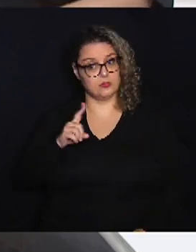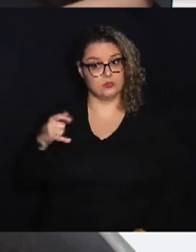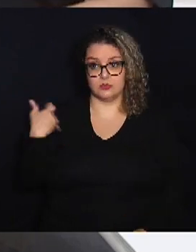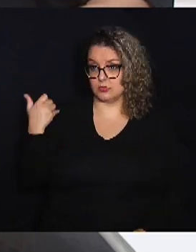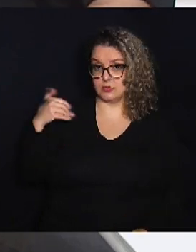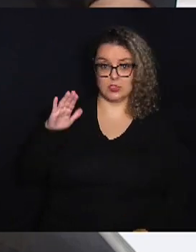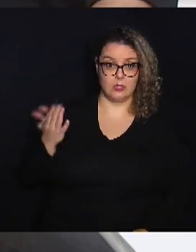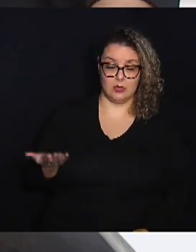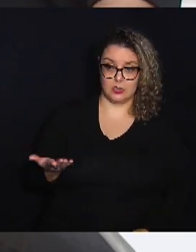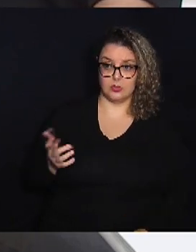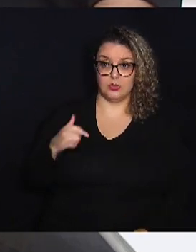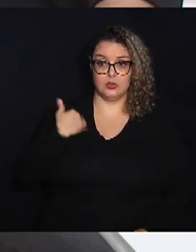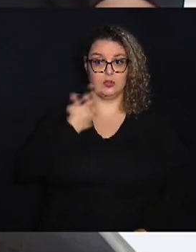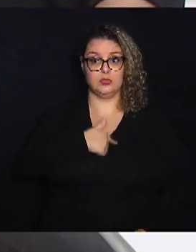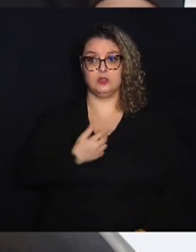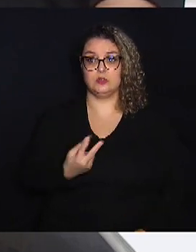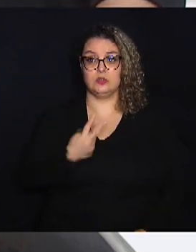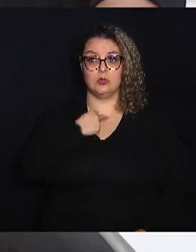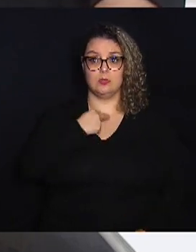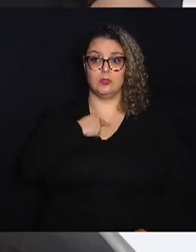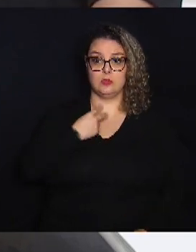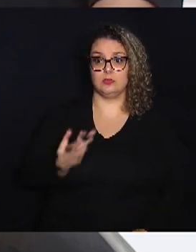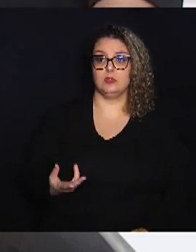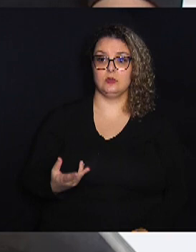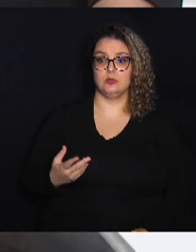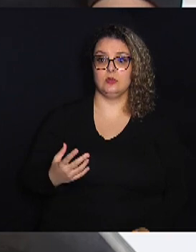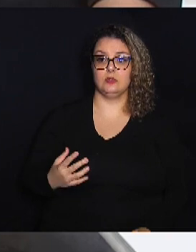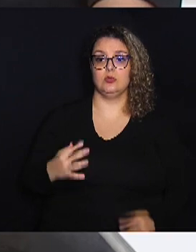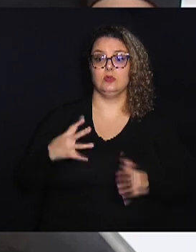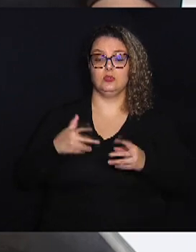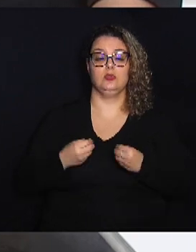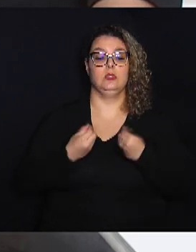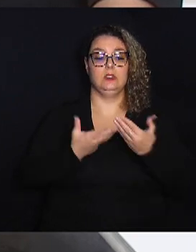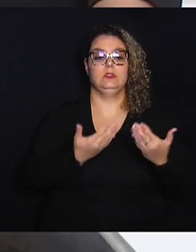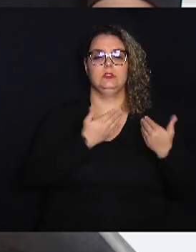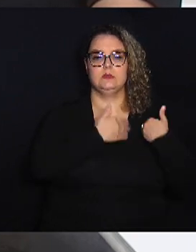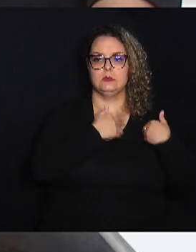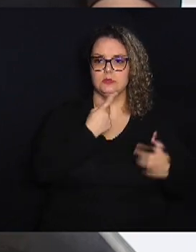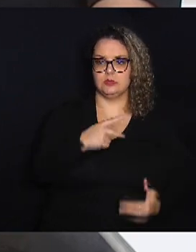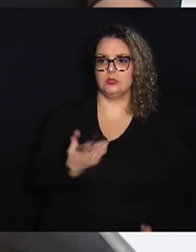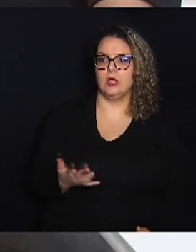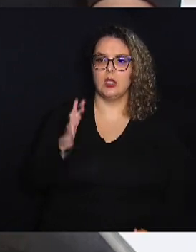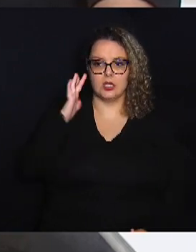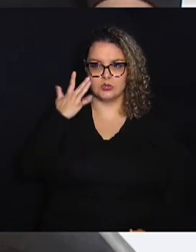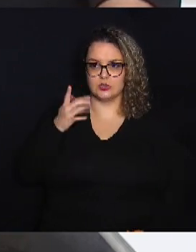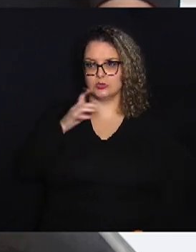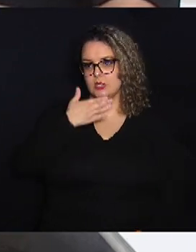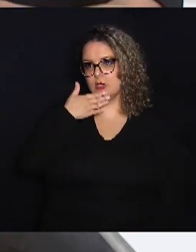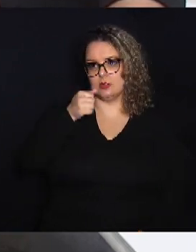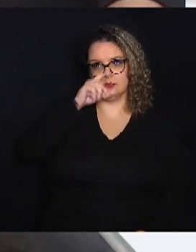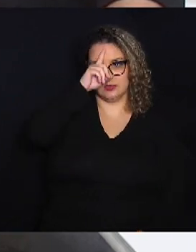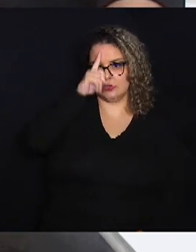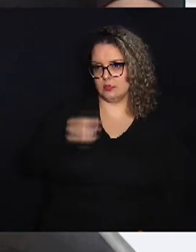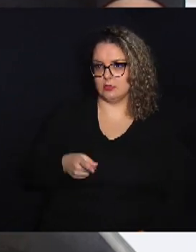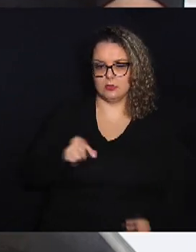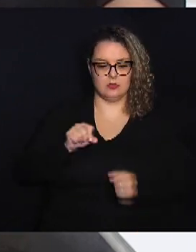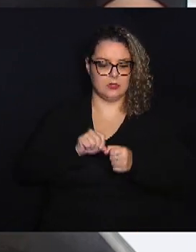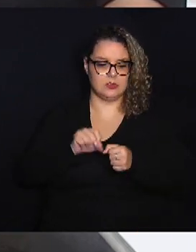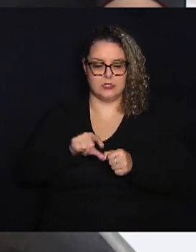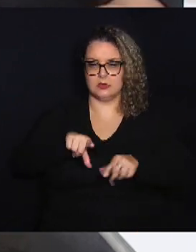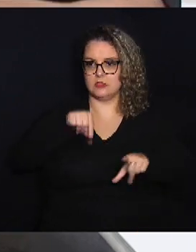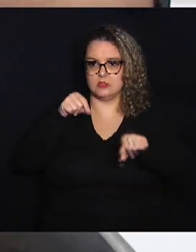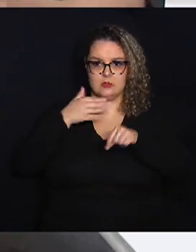adultos. A gente não pode fazer uma transferência total de responsabilidade, achando que eles vão tomar as melhores decisões, fazer as melhores